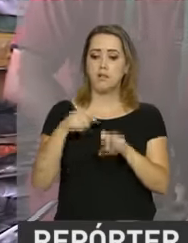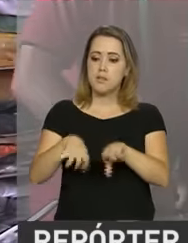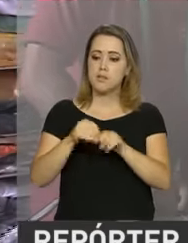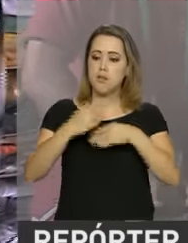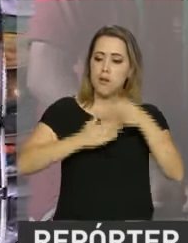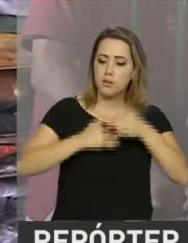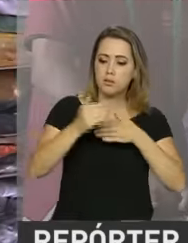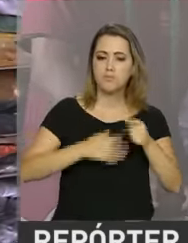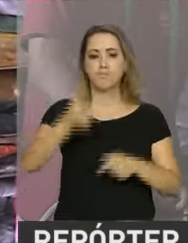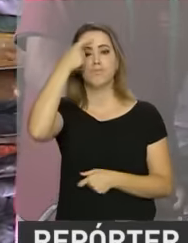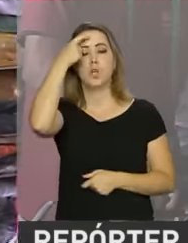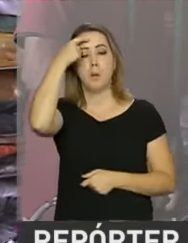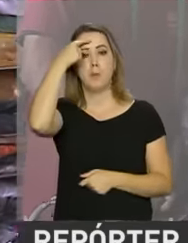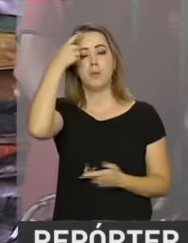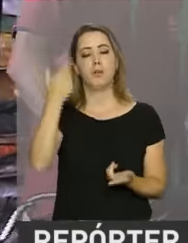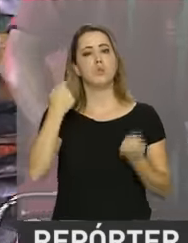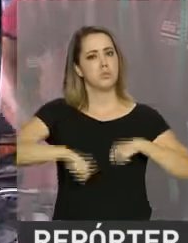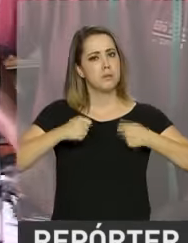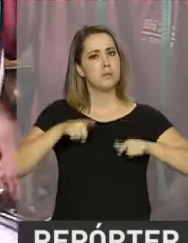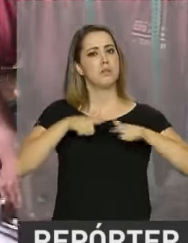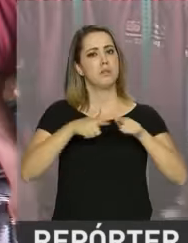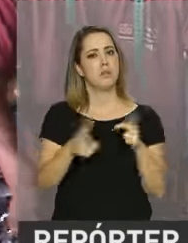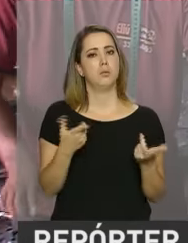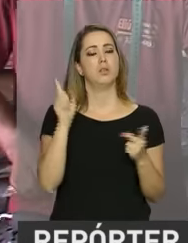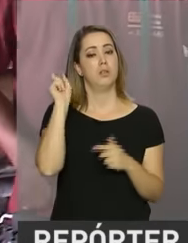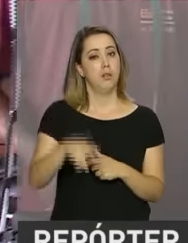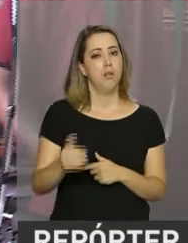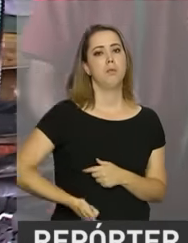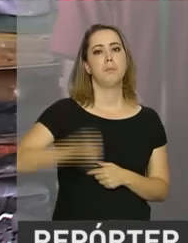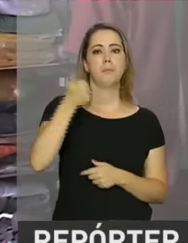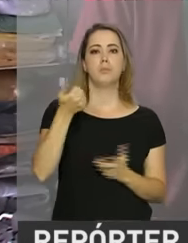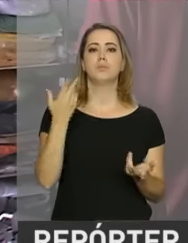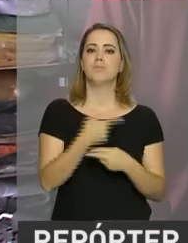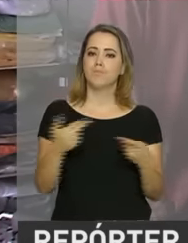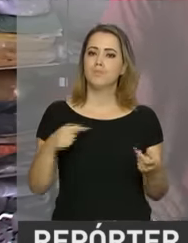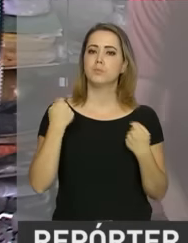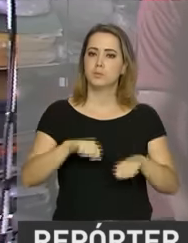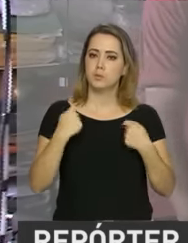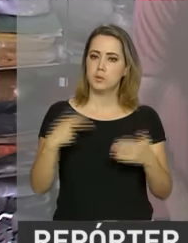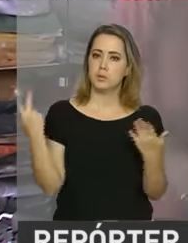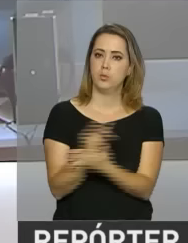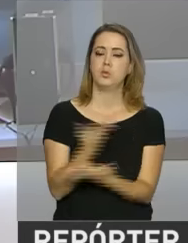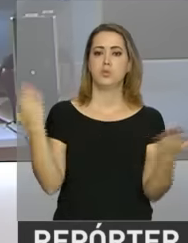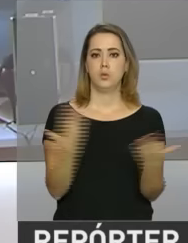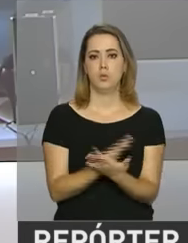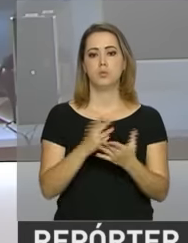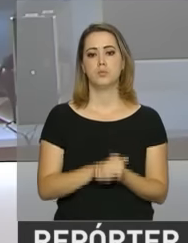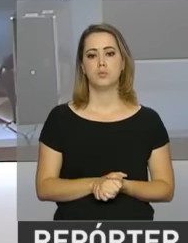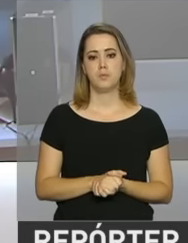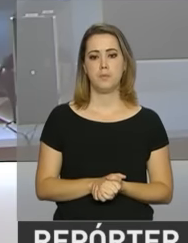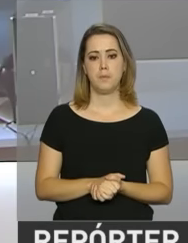botar ele com a mente ocupada em fazer alguma coisa é a melhor coisa que tem que ser feito hoje no sistema penitenciário